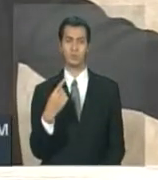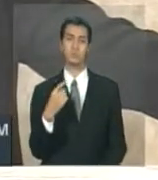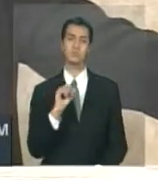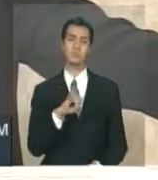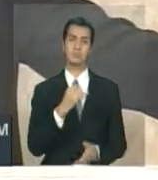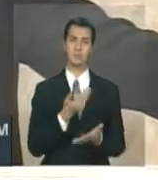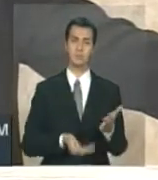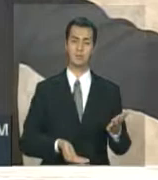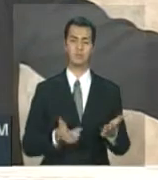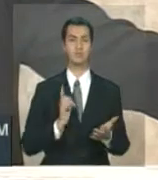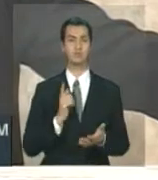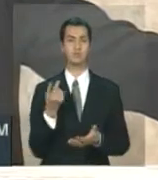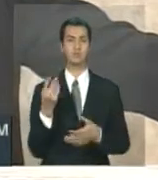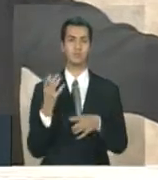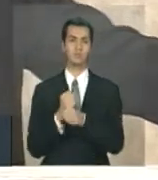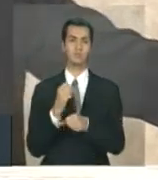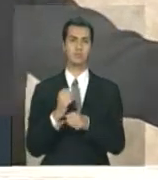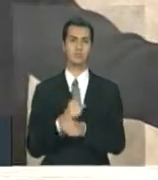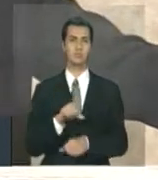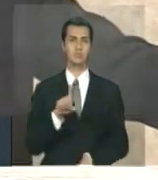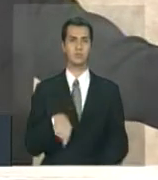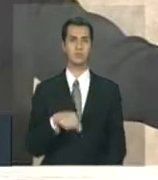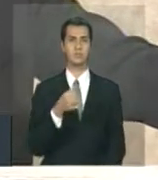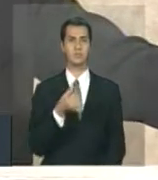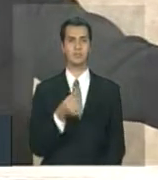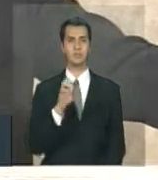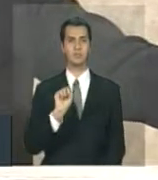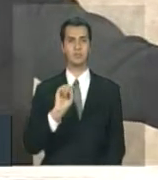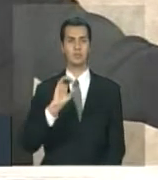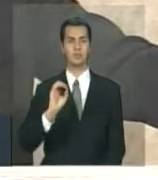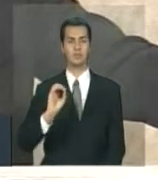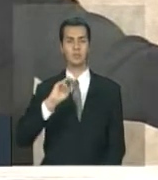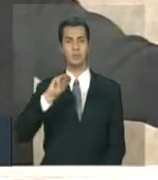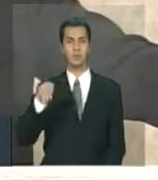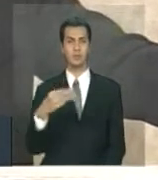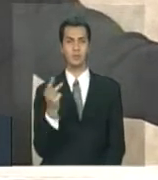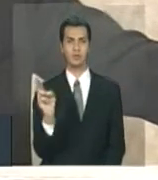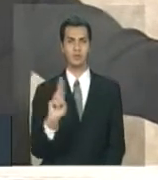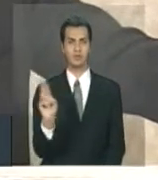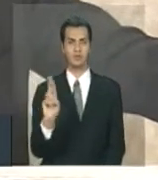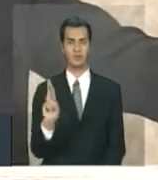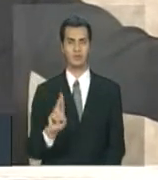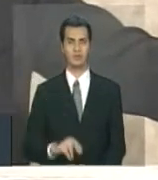o desembolso será aproximadamente de 680 milhões de reais.